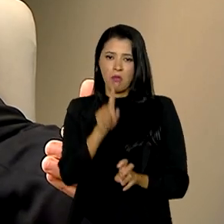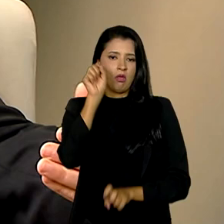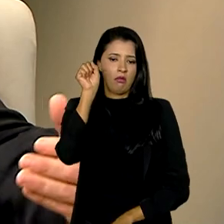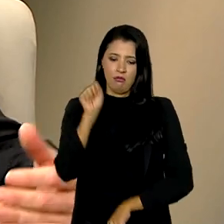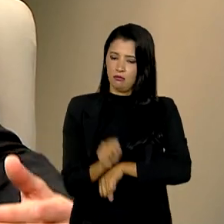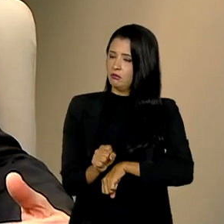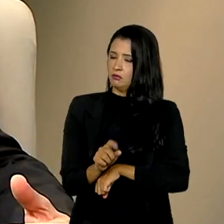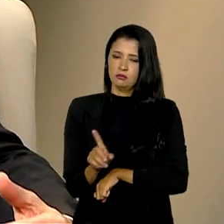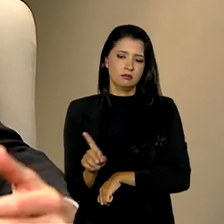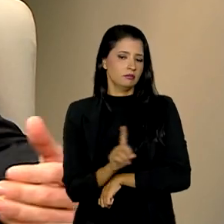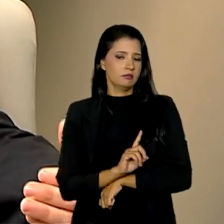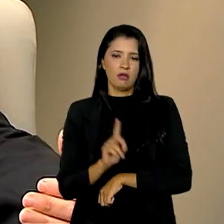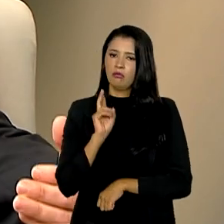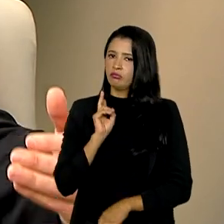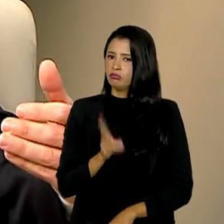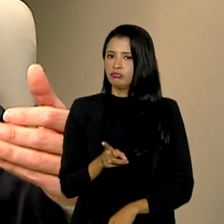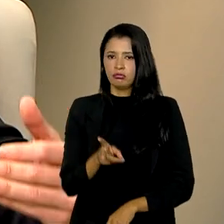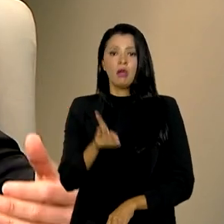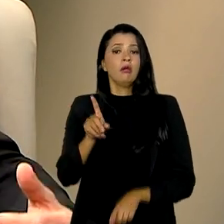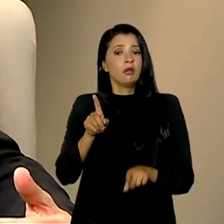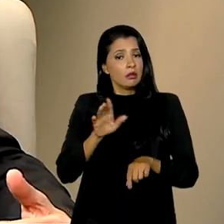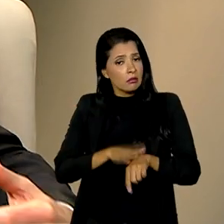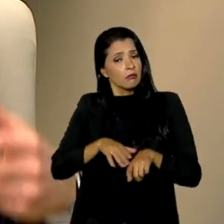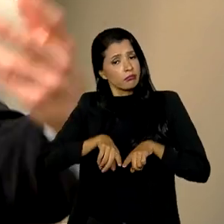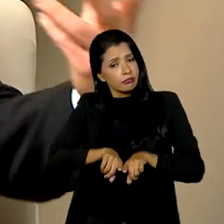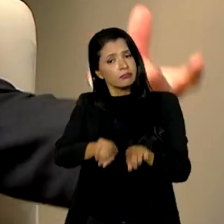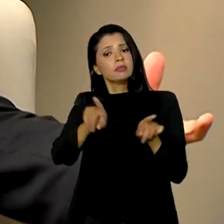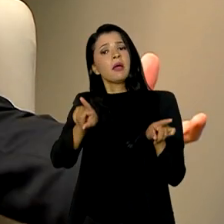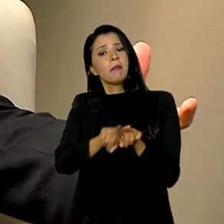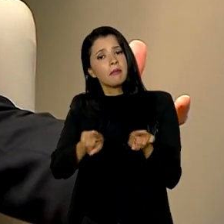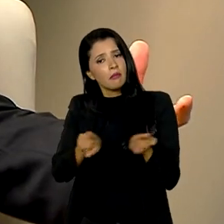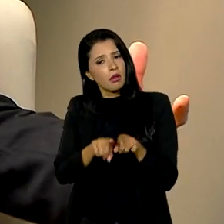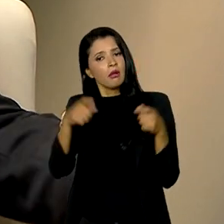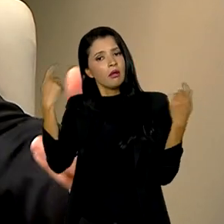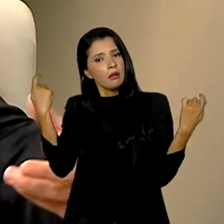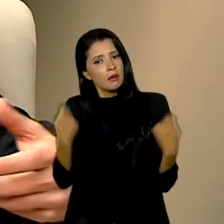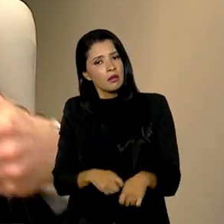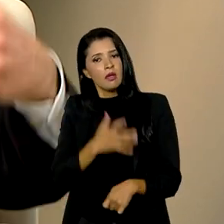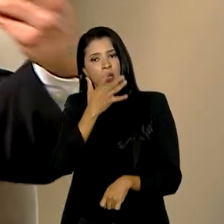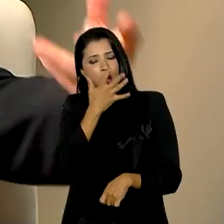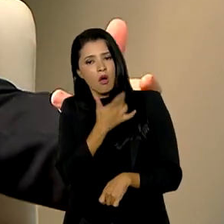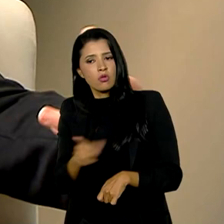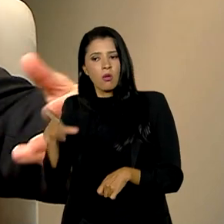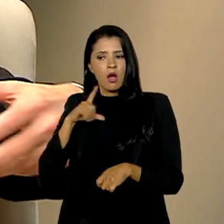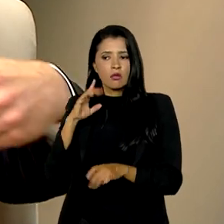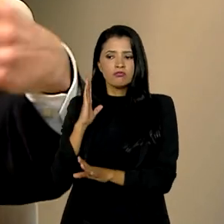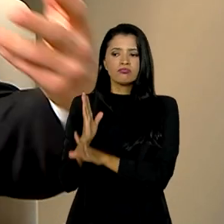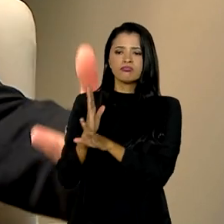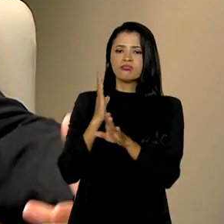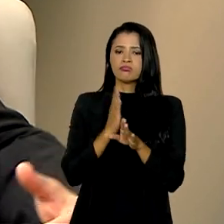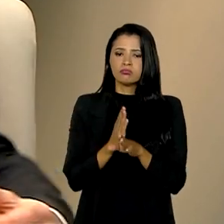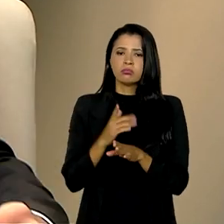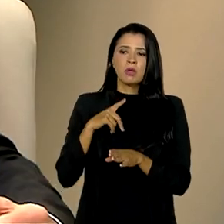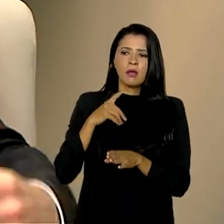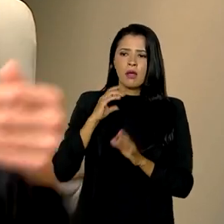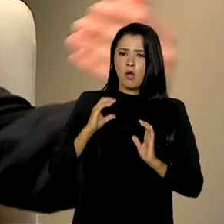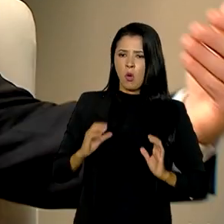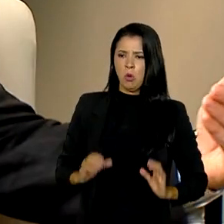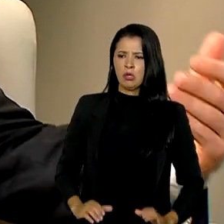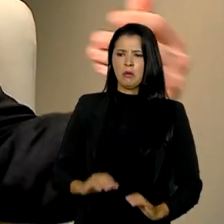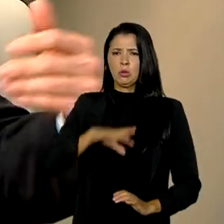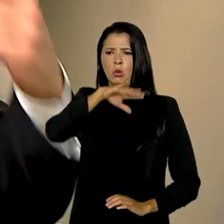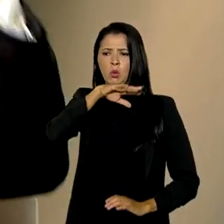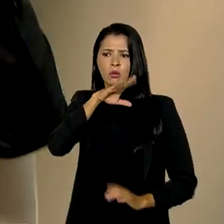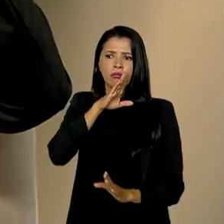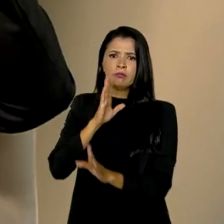parar, né? E, ao mesmo tempo, a gente tem que cuidar do lado repressivo, detectar mais condutas. Estamos